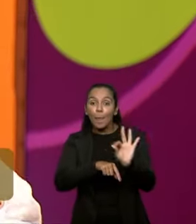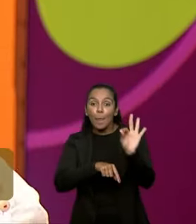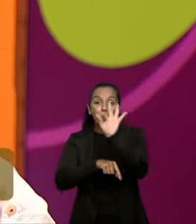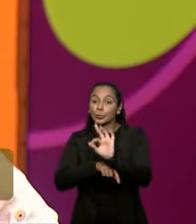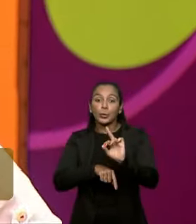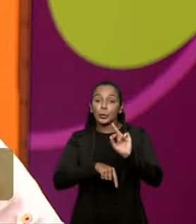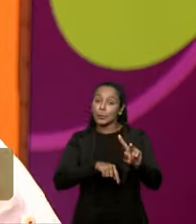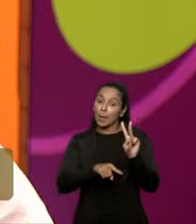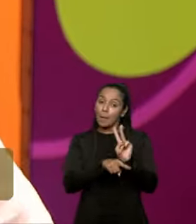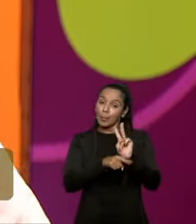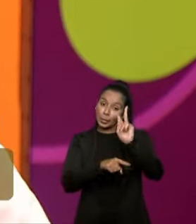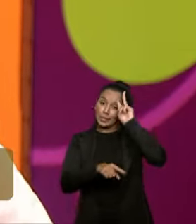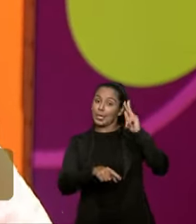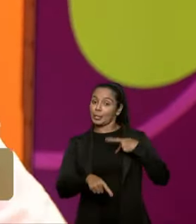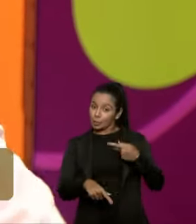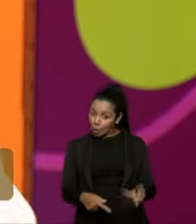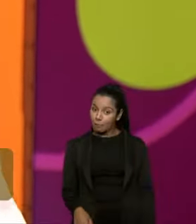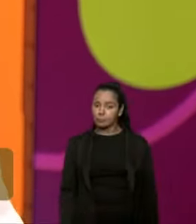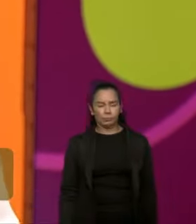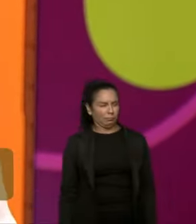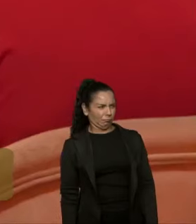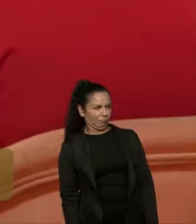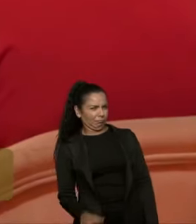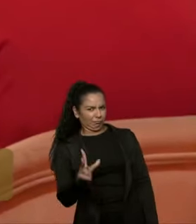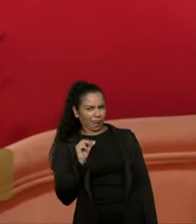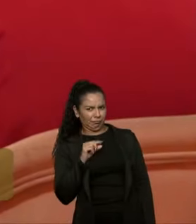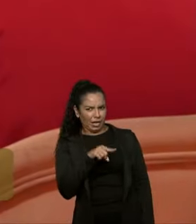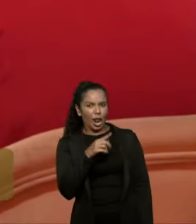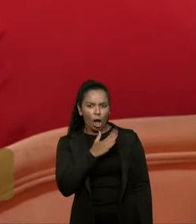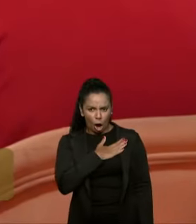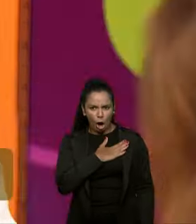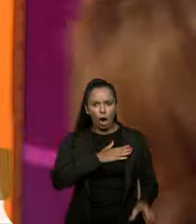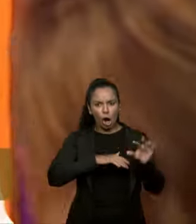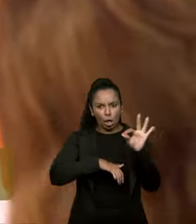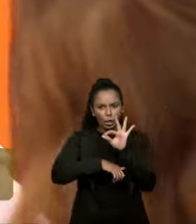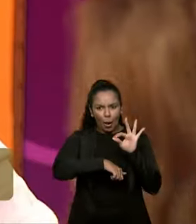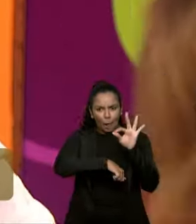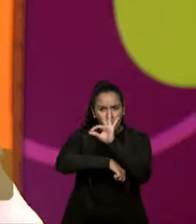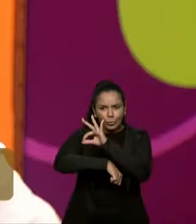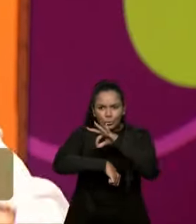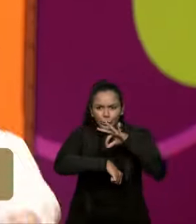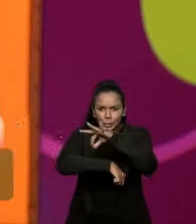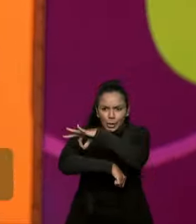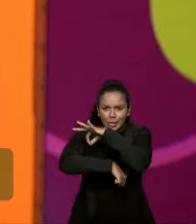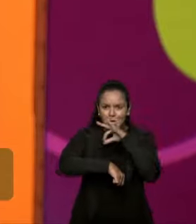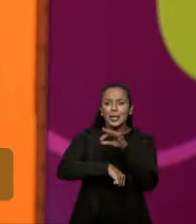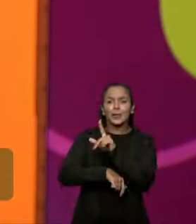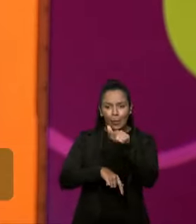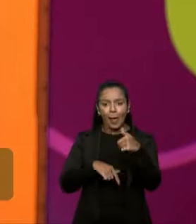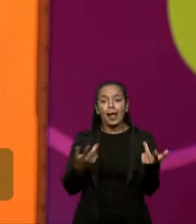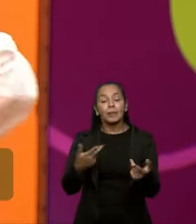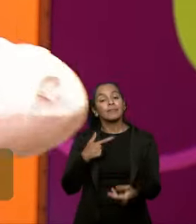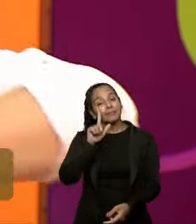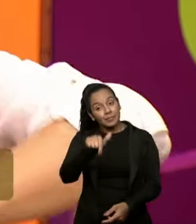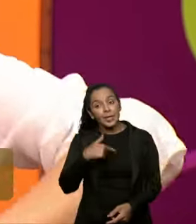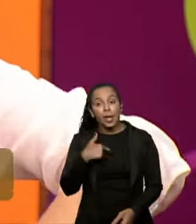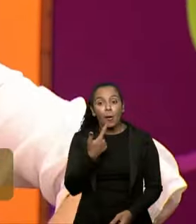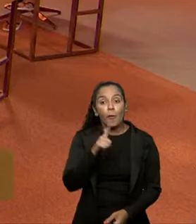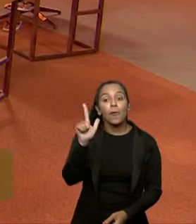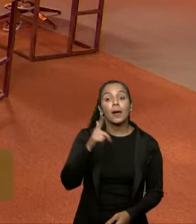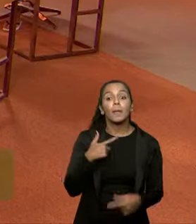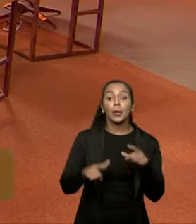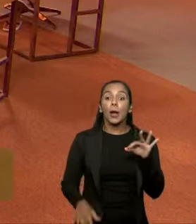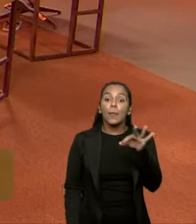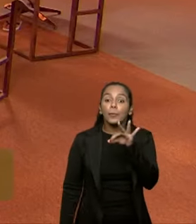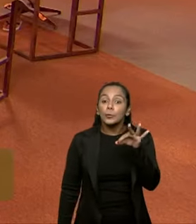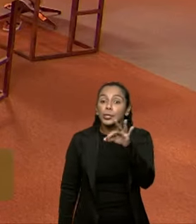Mas isso é muito sério. Ela gosta do mosquito, Alessandra. Mas por quê? Ela tem que proteger. Porque se você tá... Mosquitinho vai morder